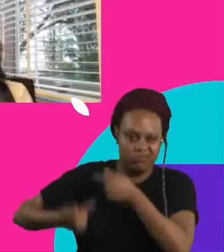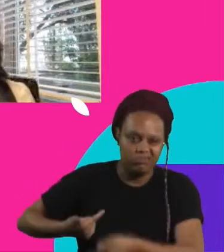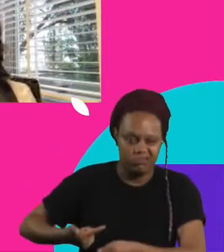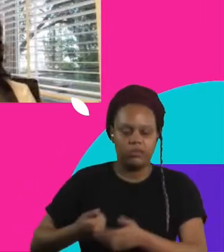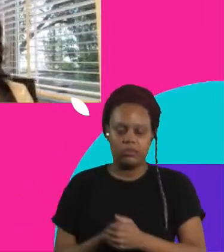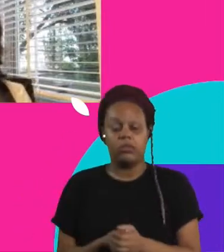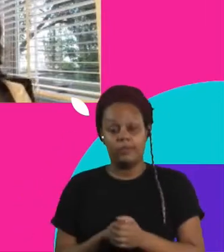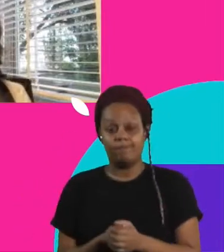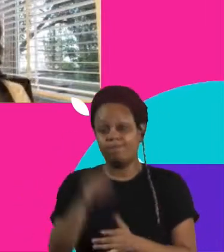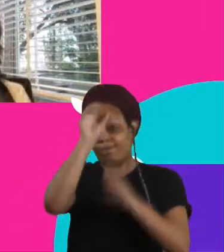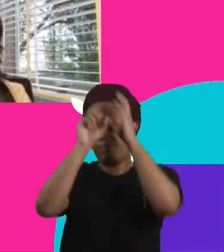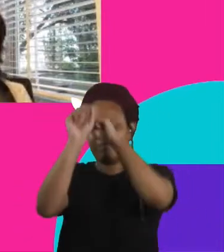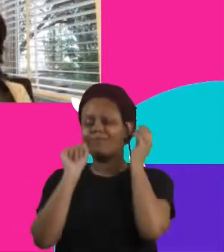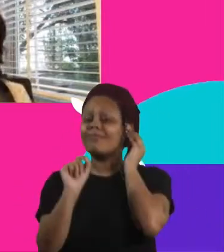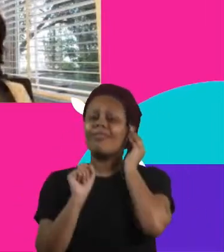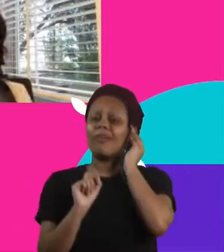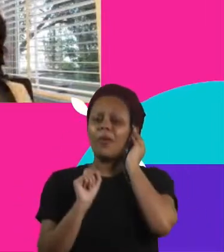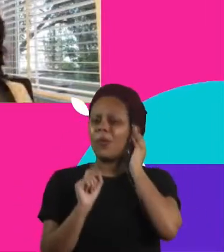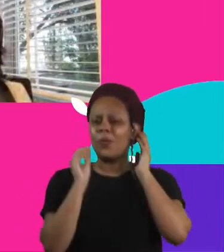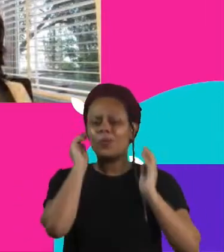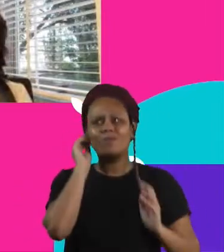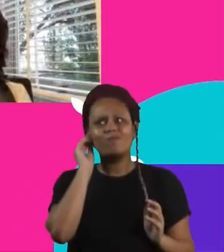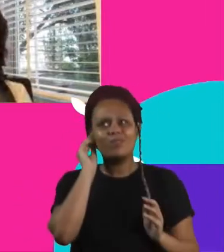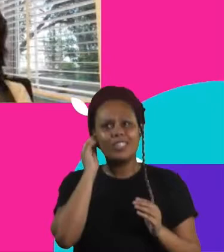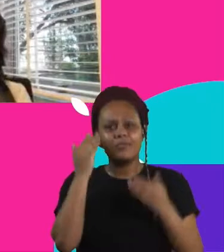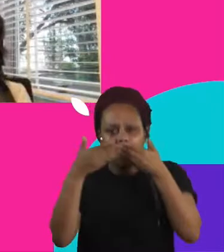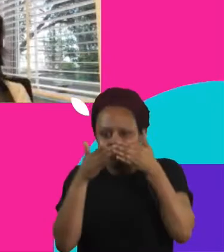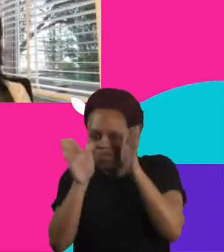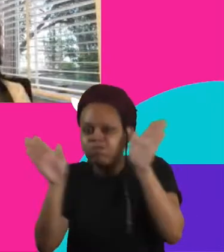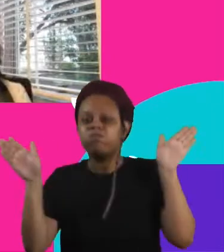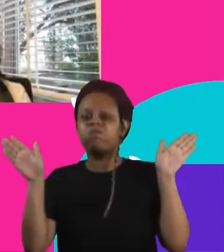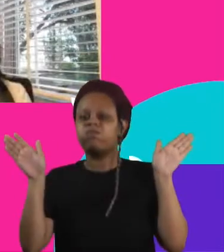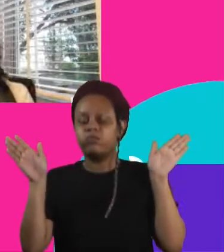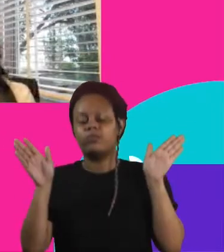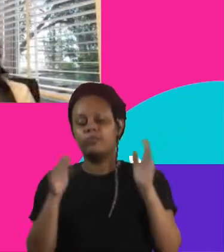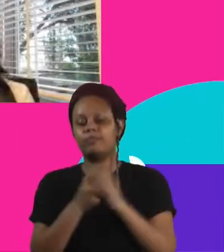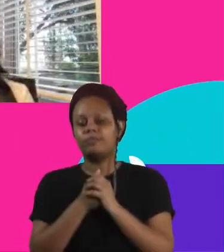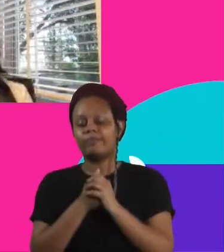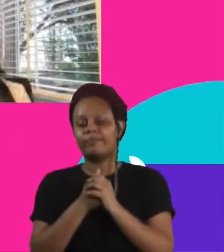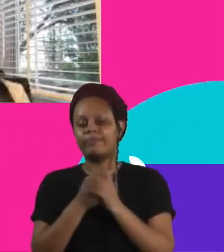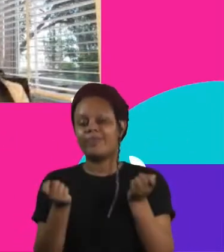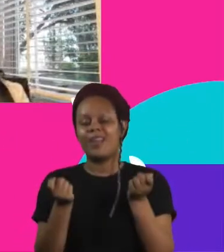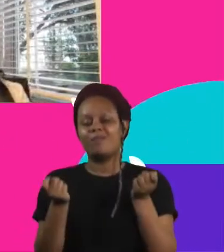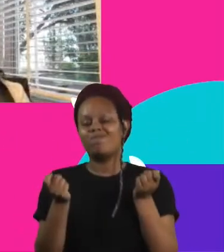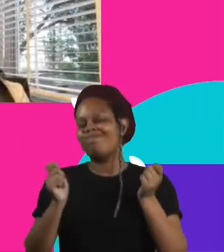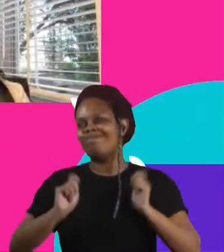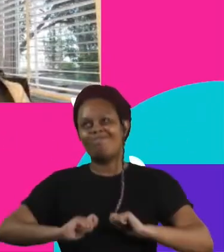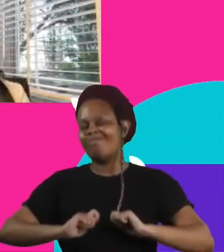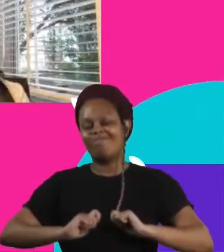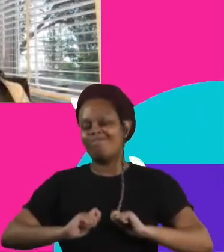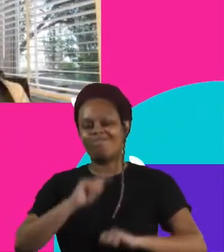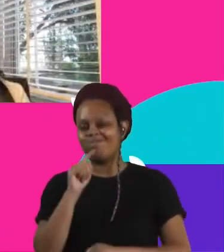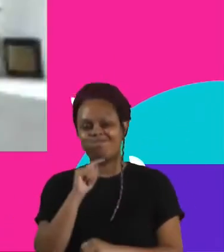aprendizagem, mas o que ficou mais desvelado foi a incapacidade das redes de ensino